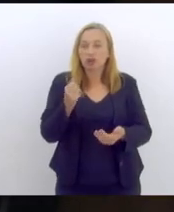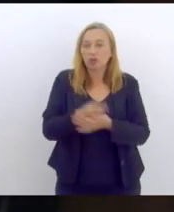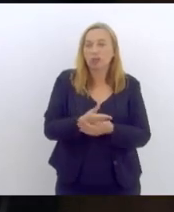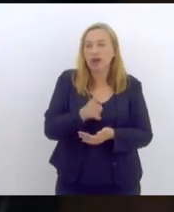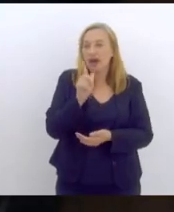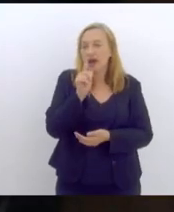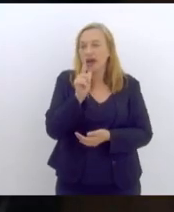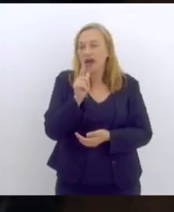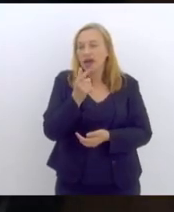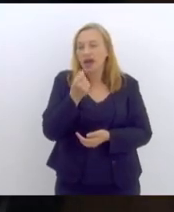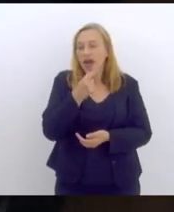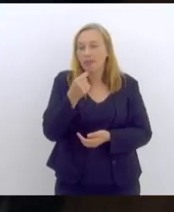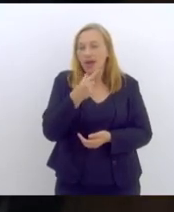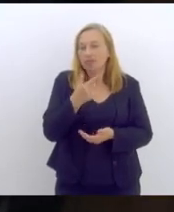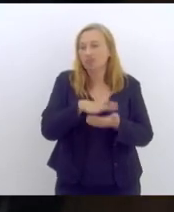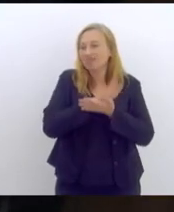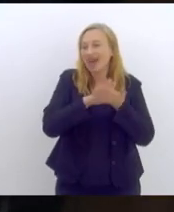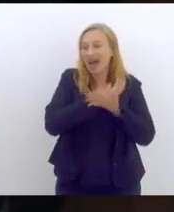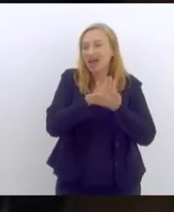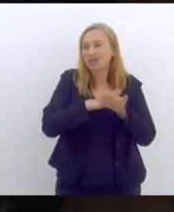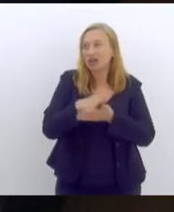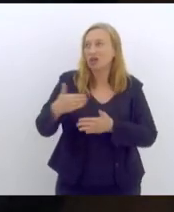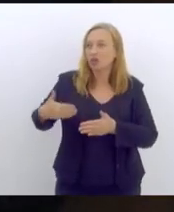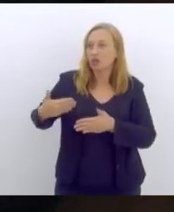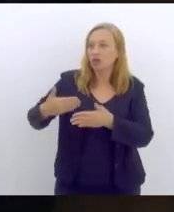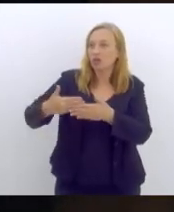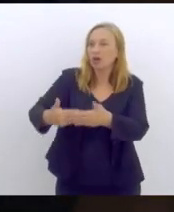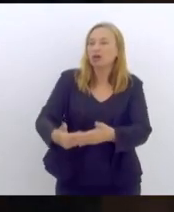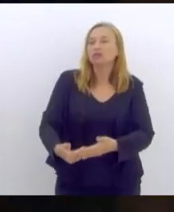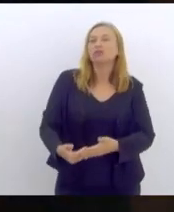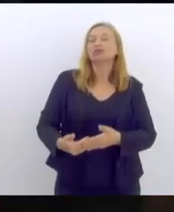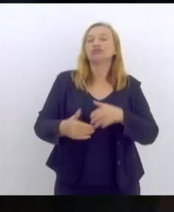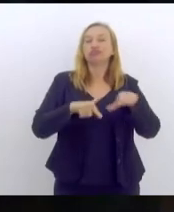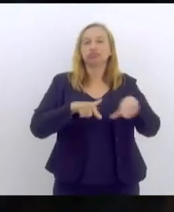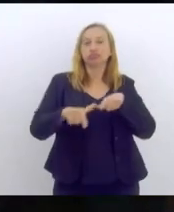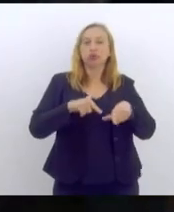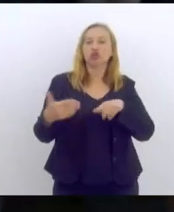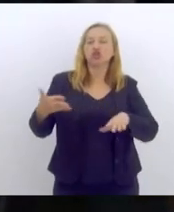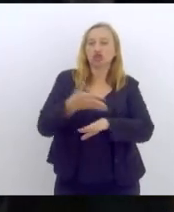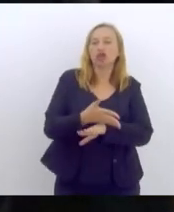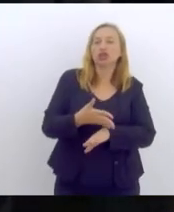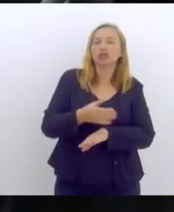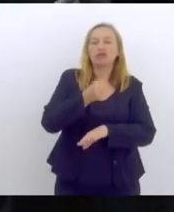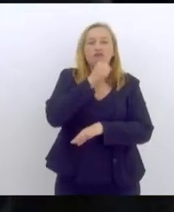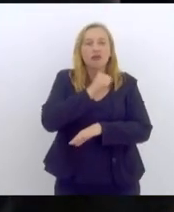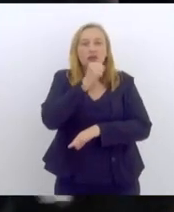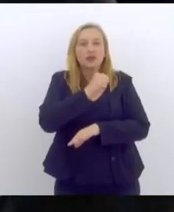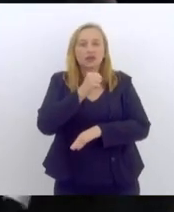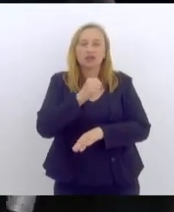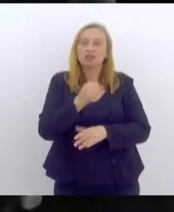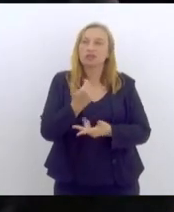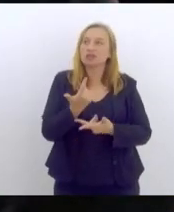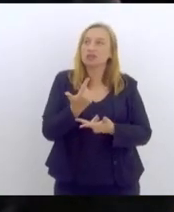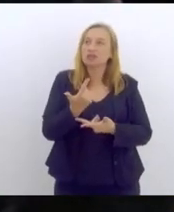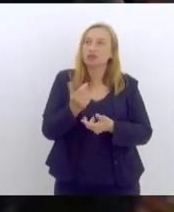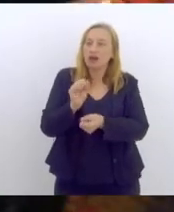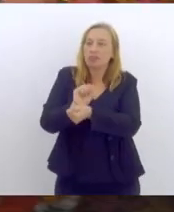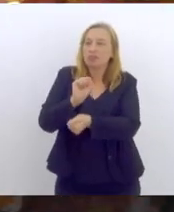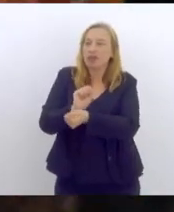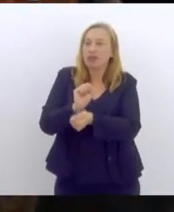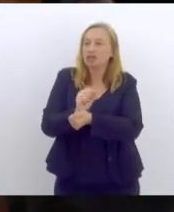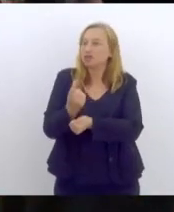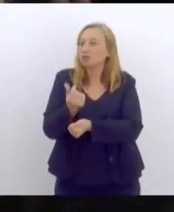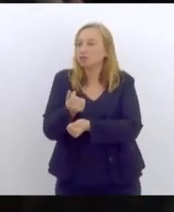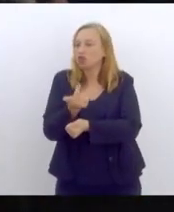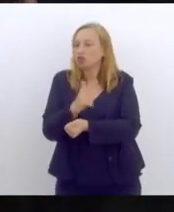para sobreviver após uma vida inteira de trabalho. Não é justo chegar nessa fase da vida e eles ficarem sem o